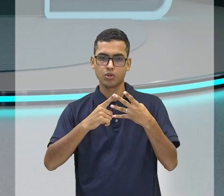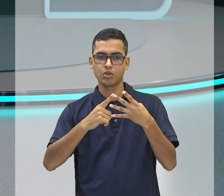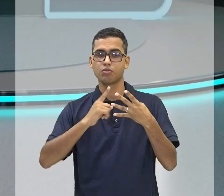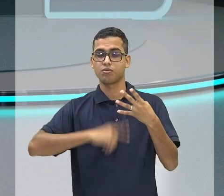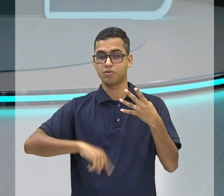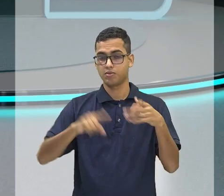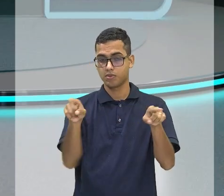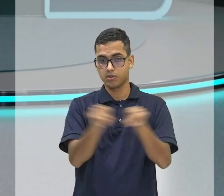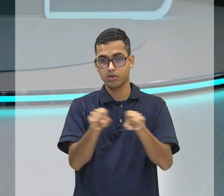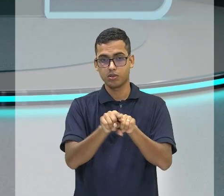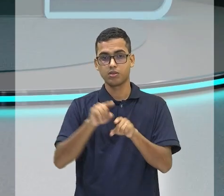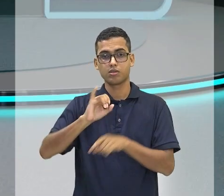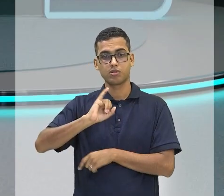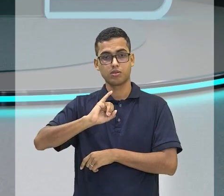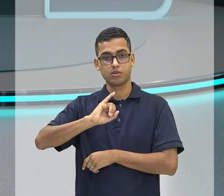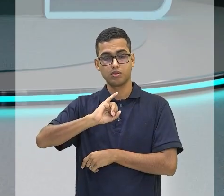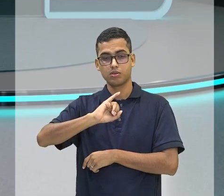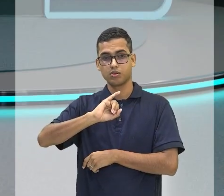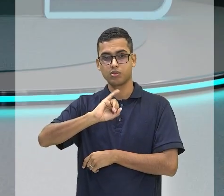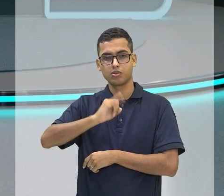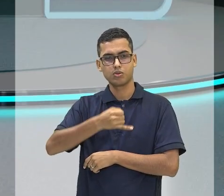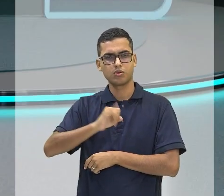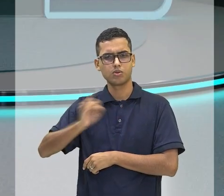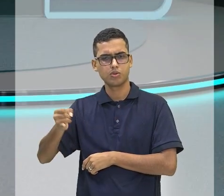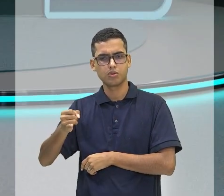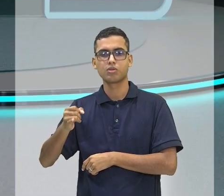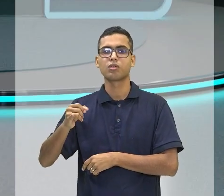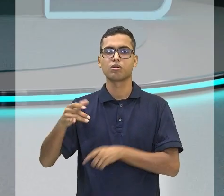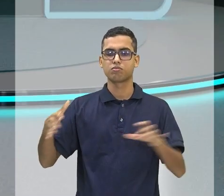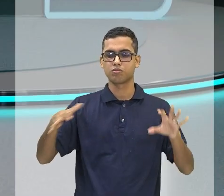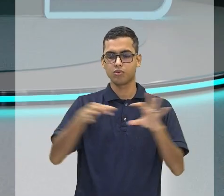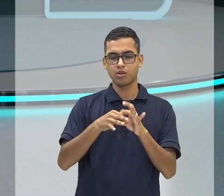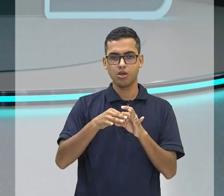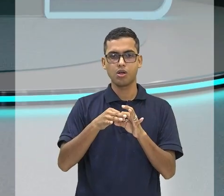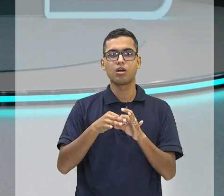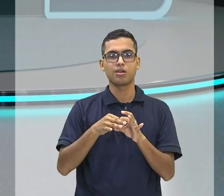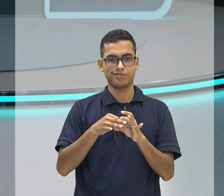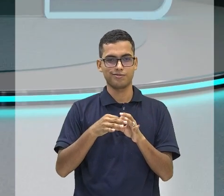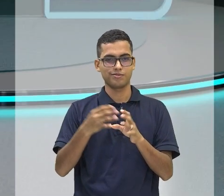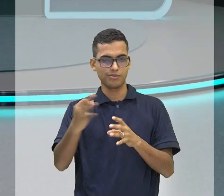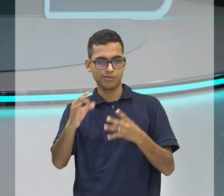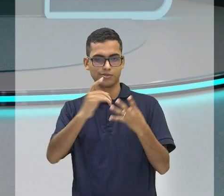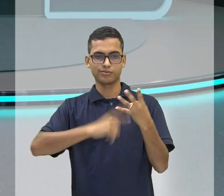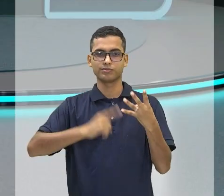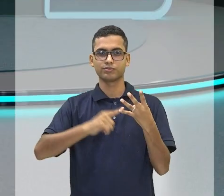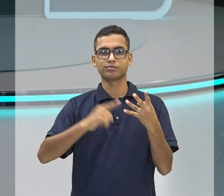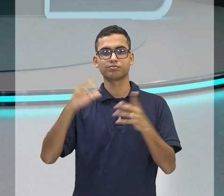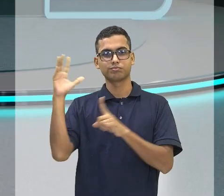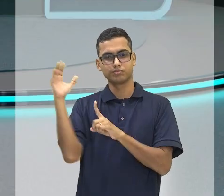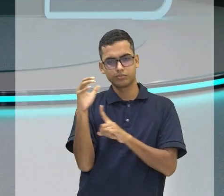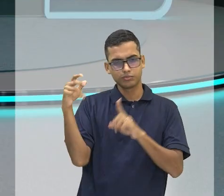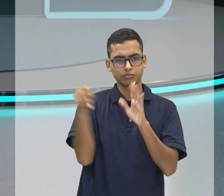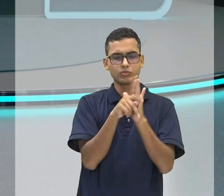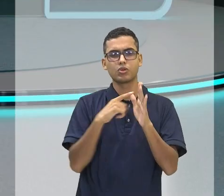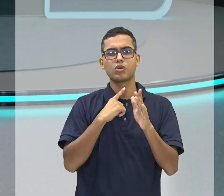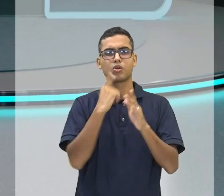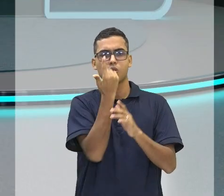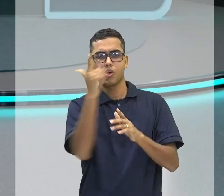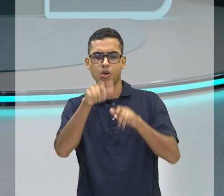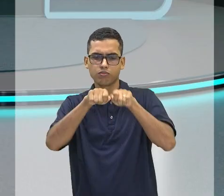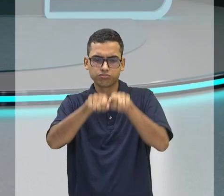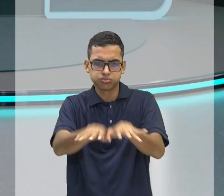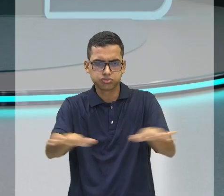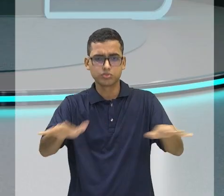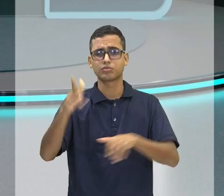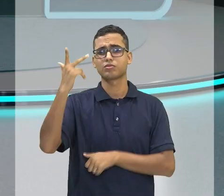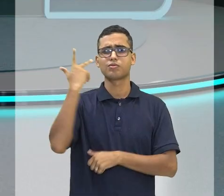ensinada pelo mestre Funakoshi. Então, a gente já percebe que o mestre Funakoshi, né, influenciou outros. E é